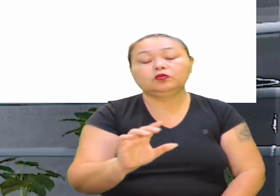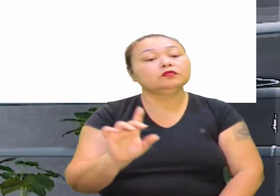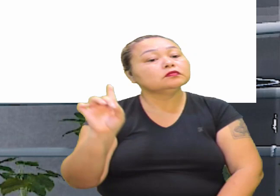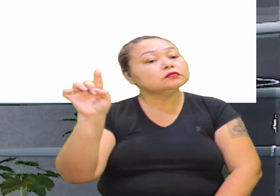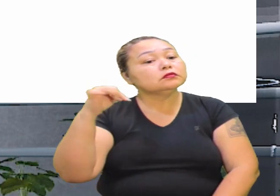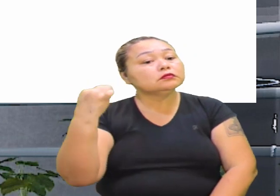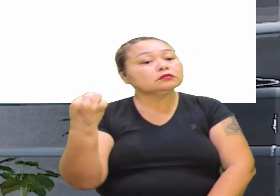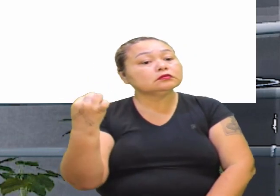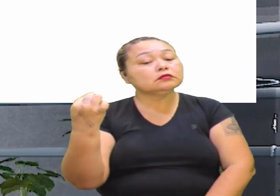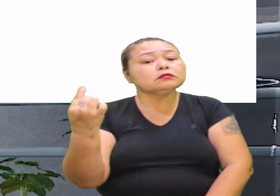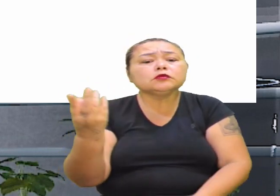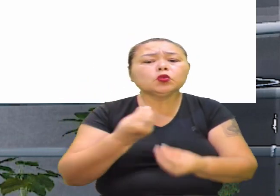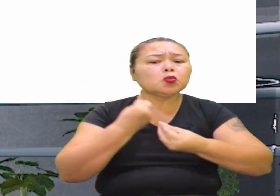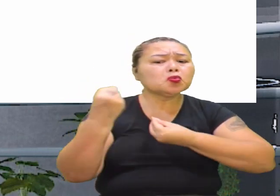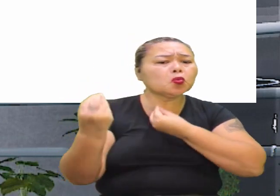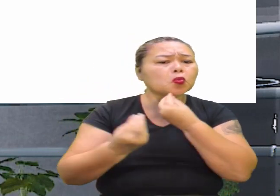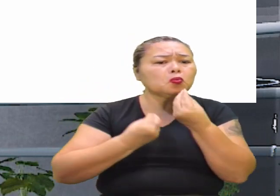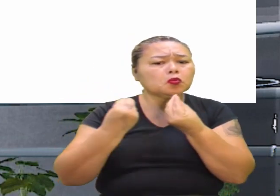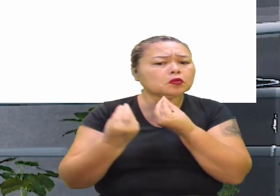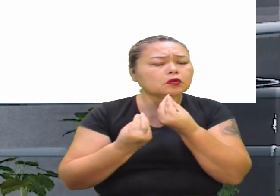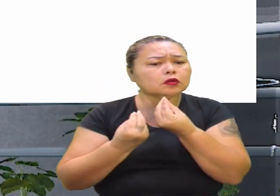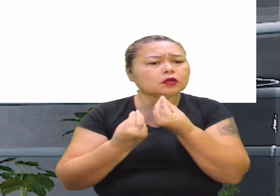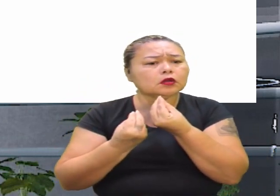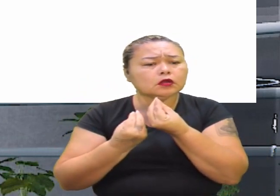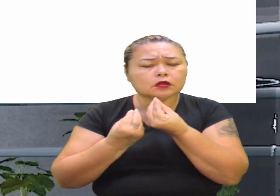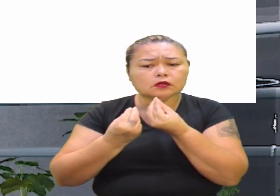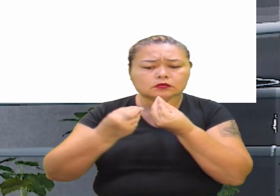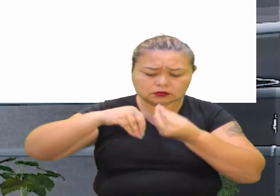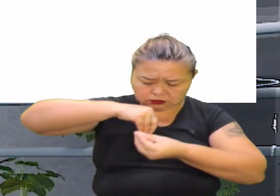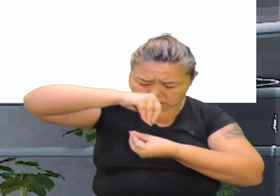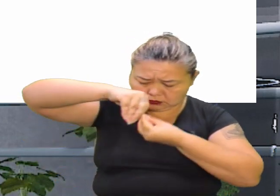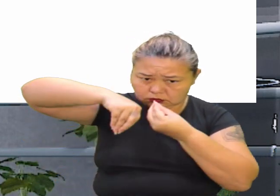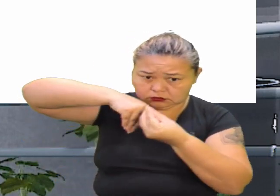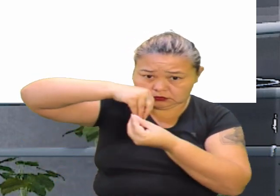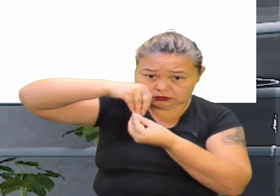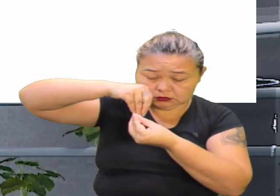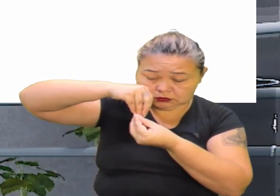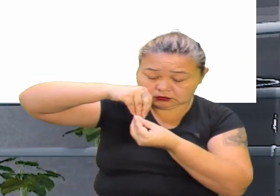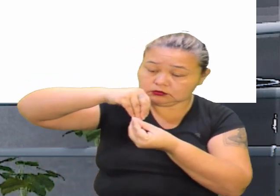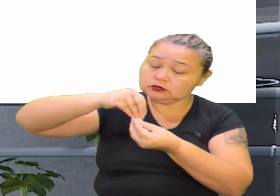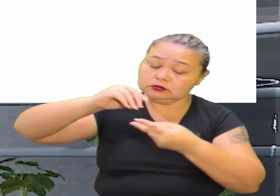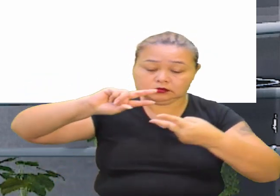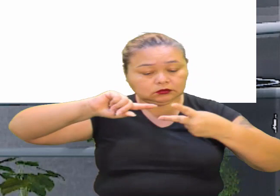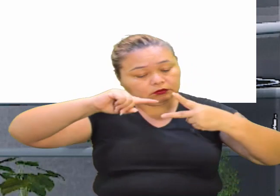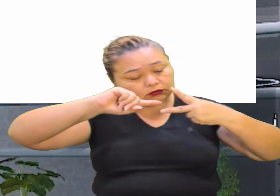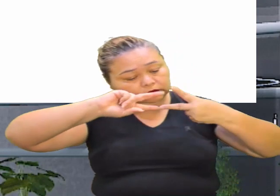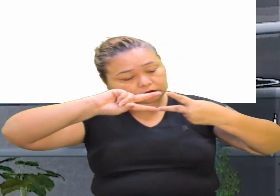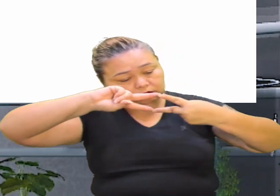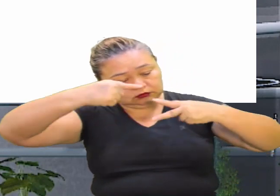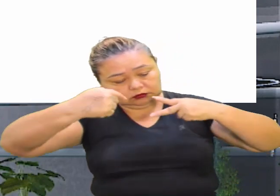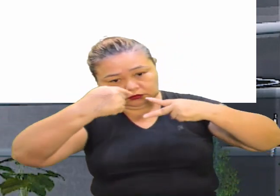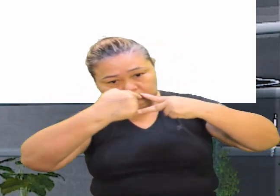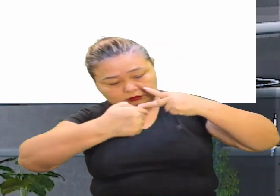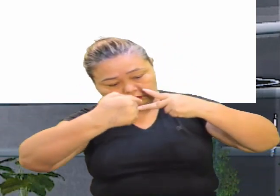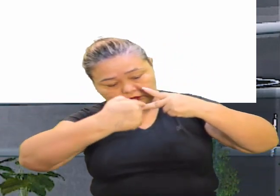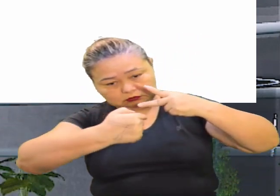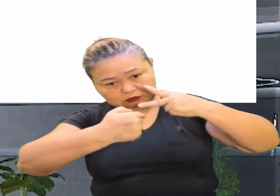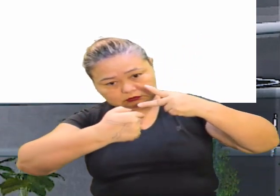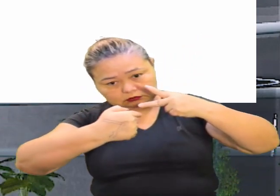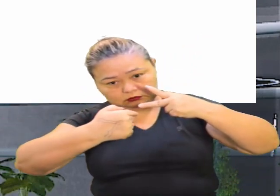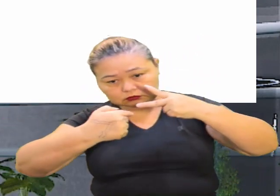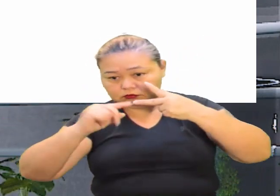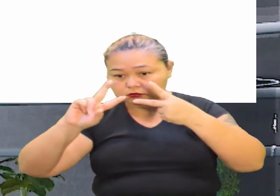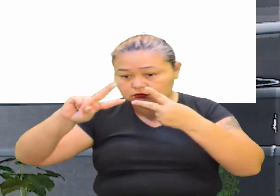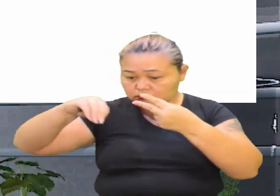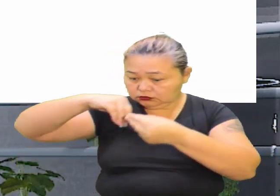Então, olha aí, ó. E como fica o cruzamento? Olha, ó. O gameta, esse gameta cruzou com